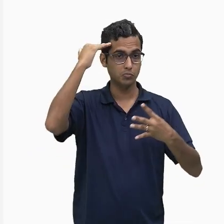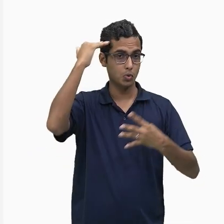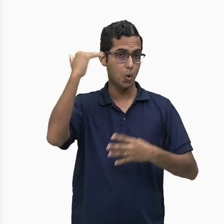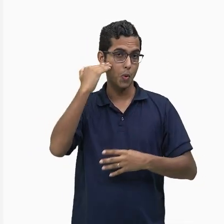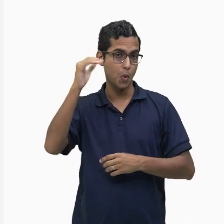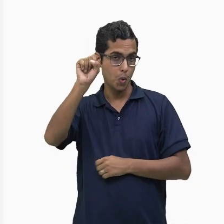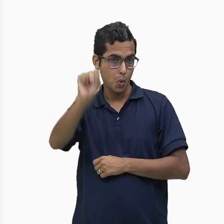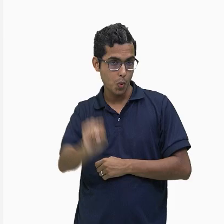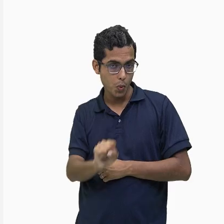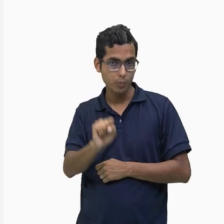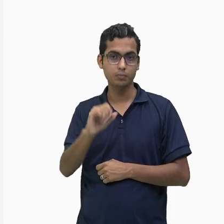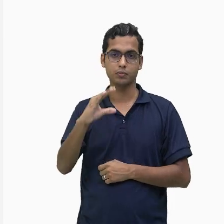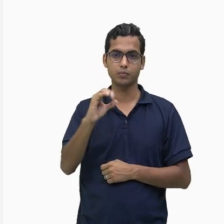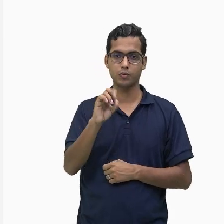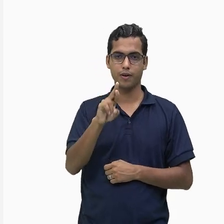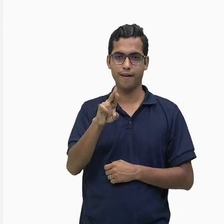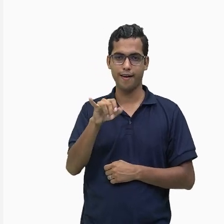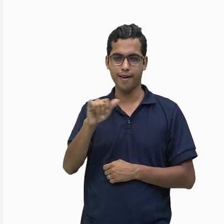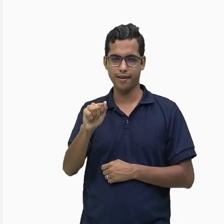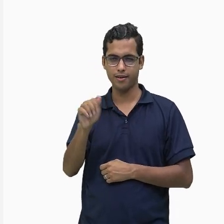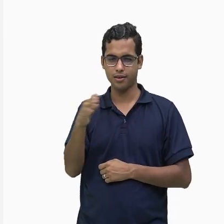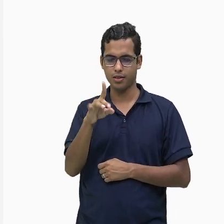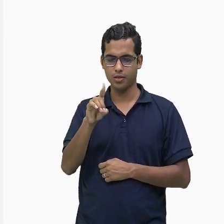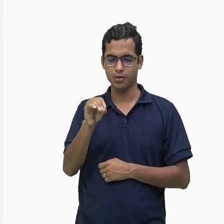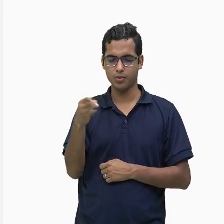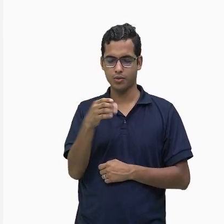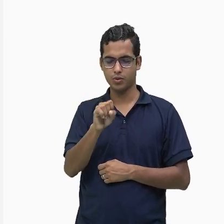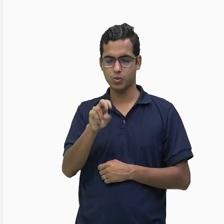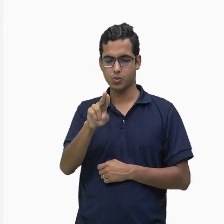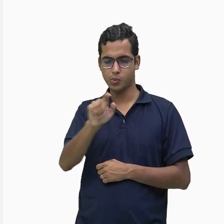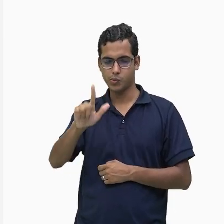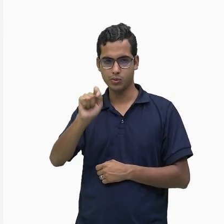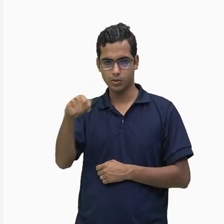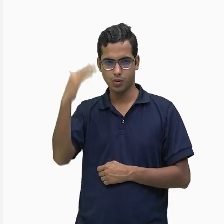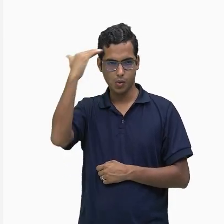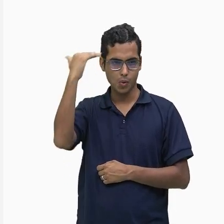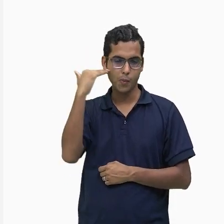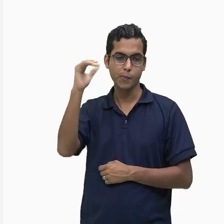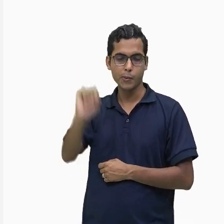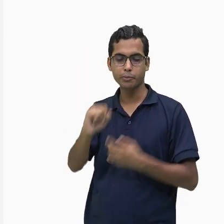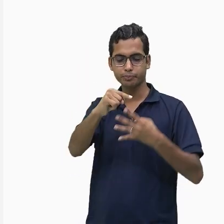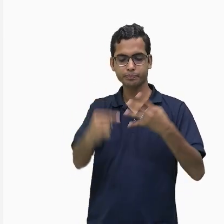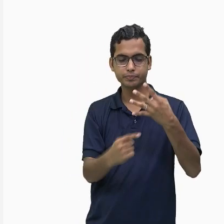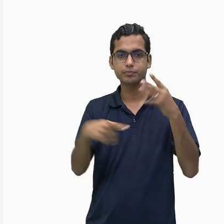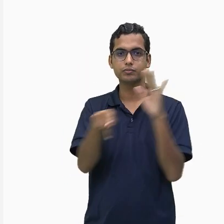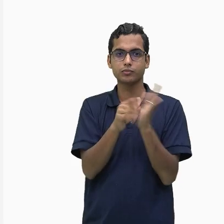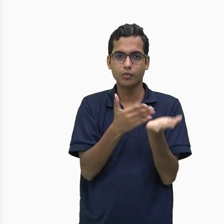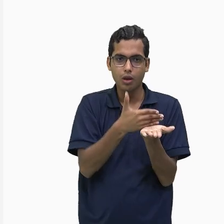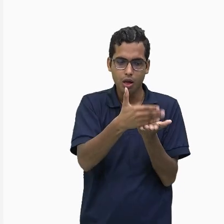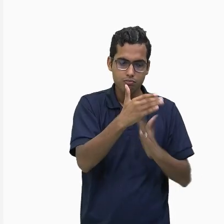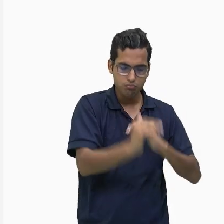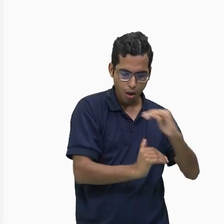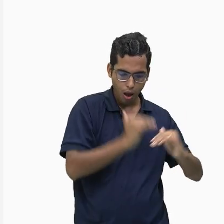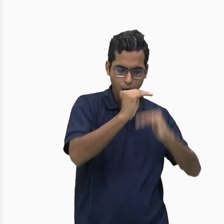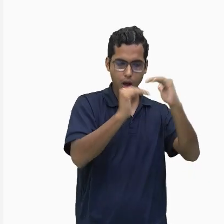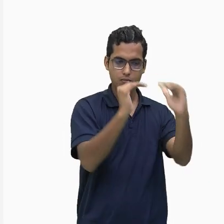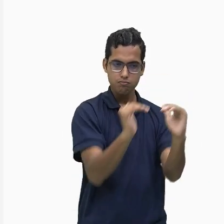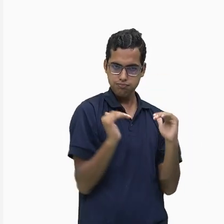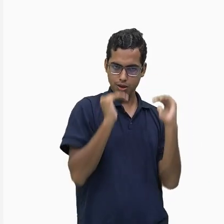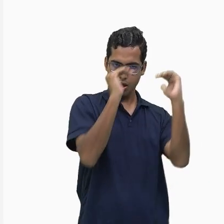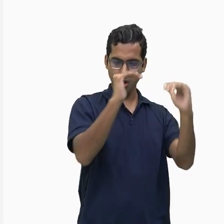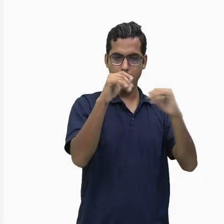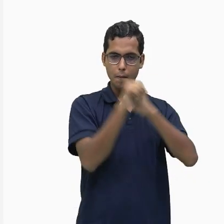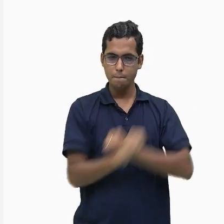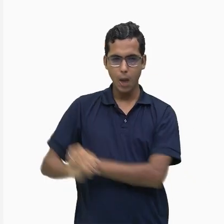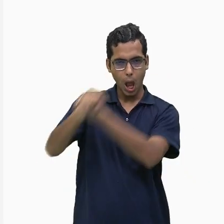se desenvolver, né, com essa proteção das indústrias desses países, tá? Onde essa proteção, gente,